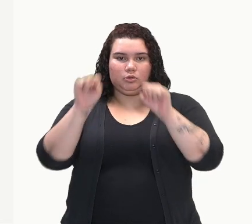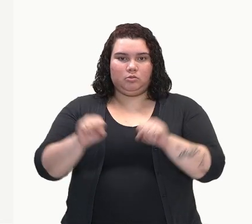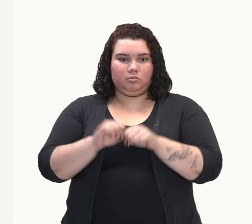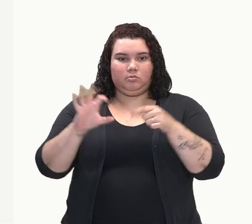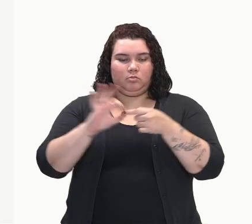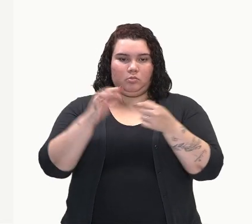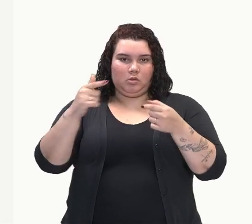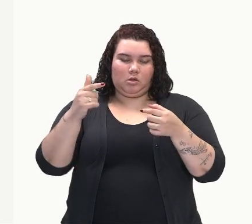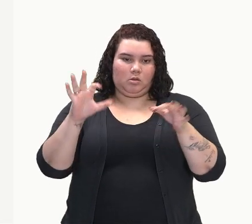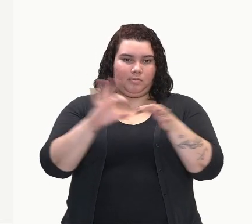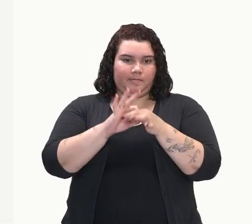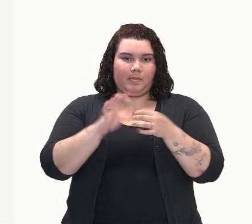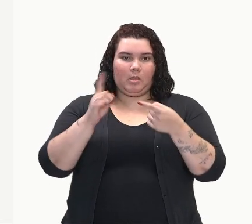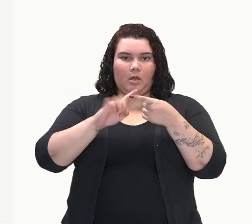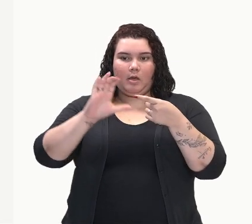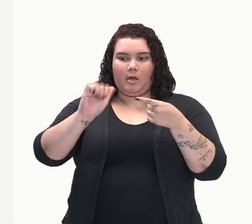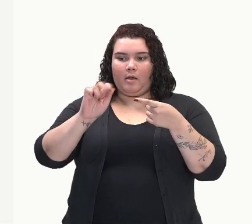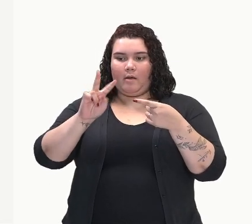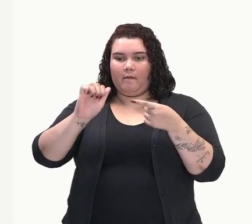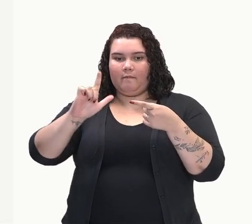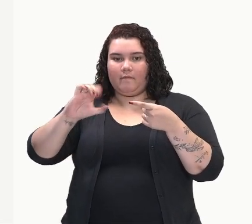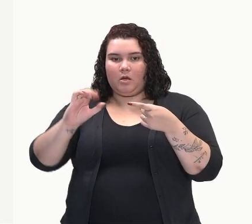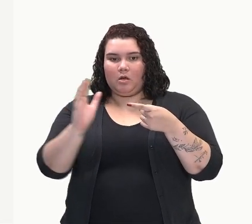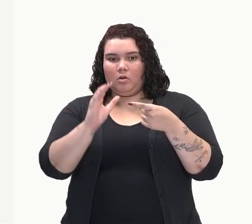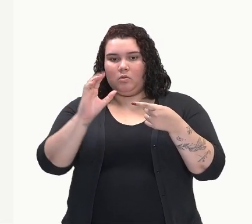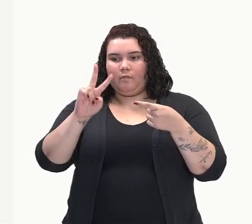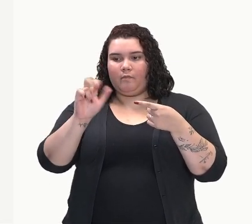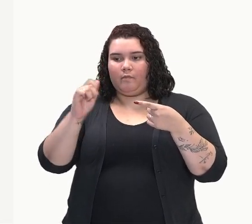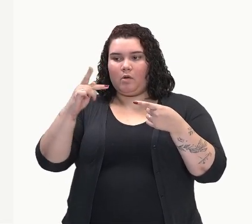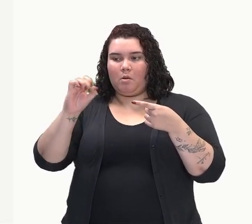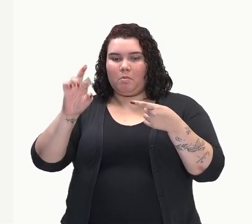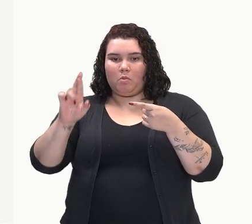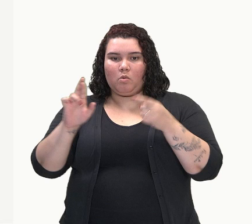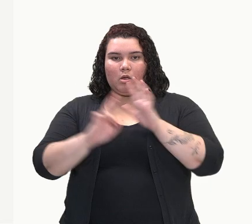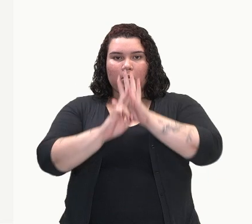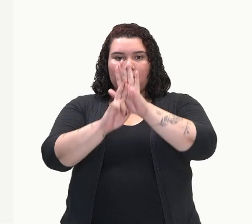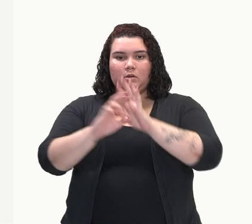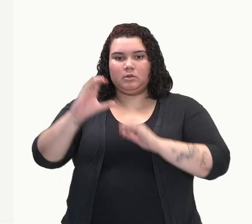o cavalo-vapor, né? Símbolo CV, ele vale